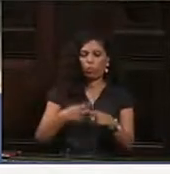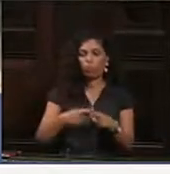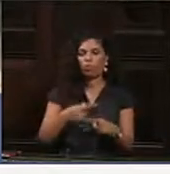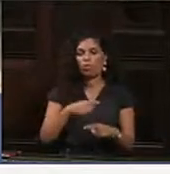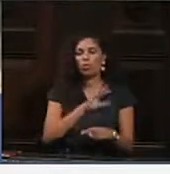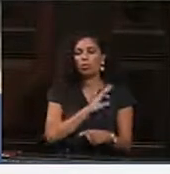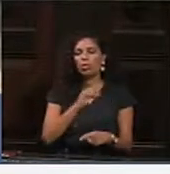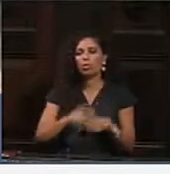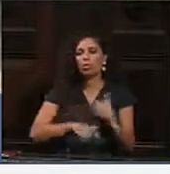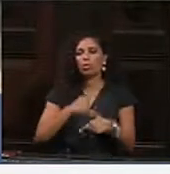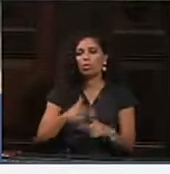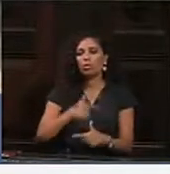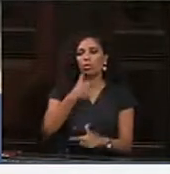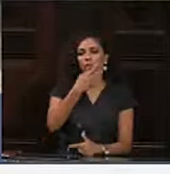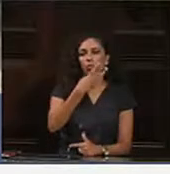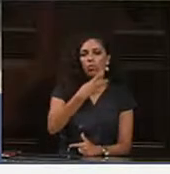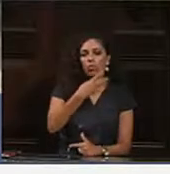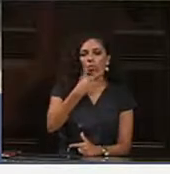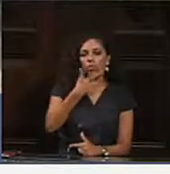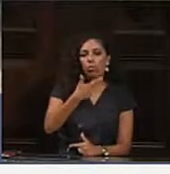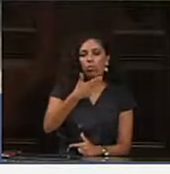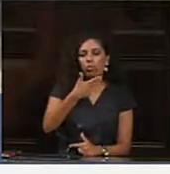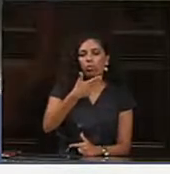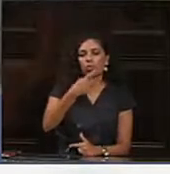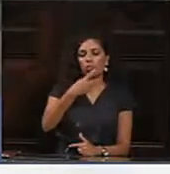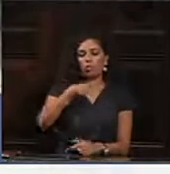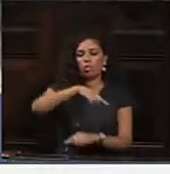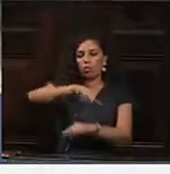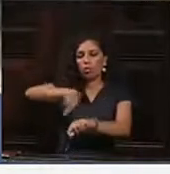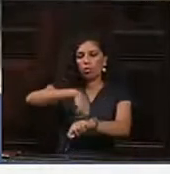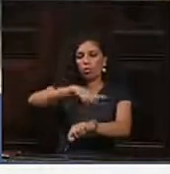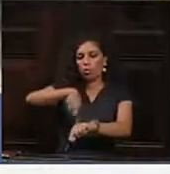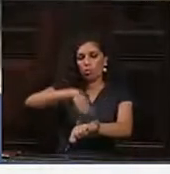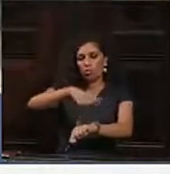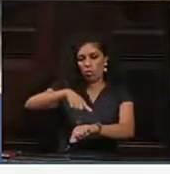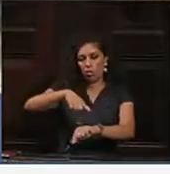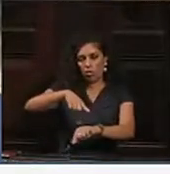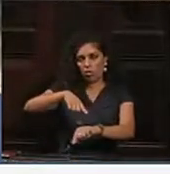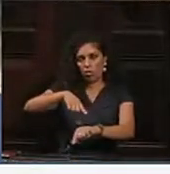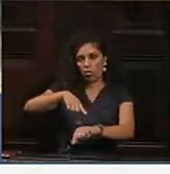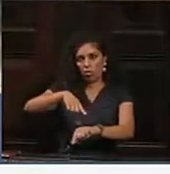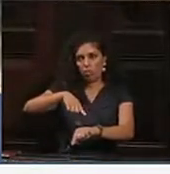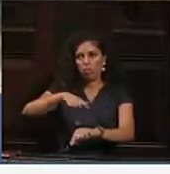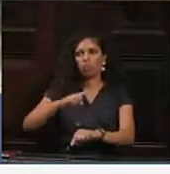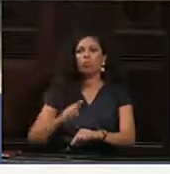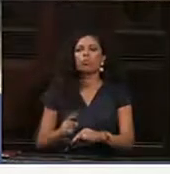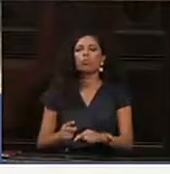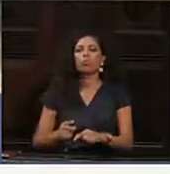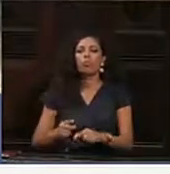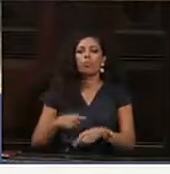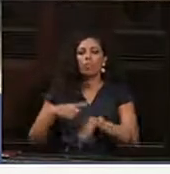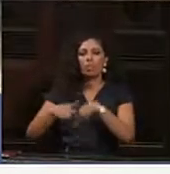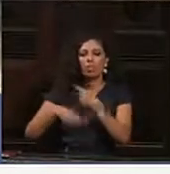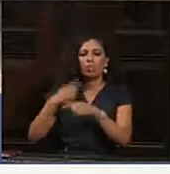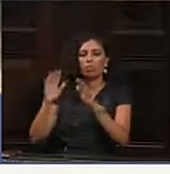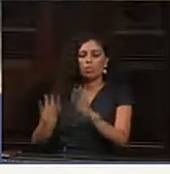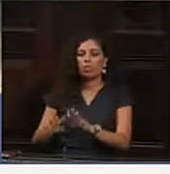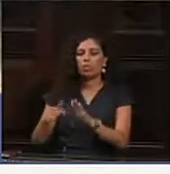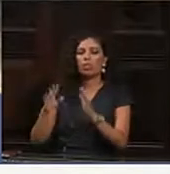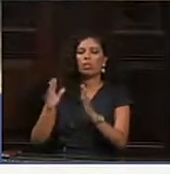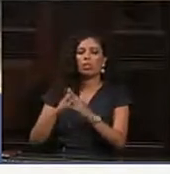Tem mês que dá 264 horas. Aí ele tira 4 RAS compulsório, que dá mais 32